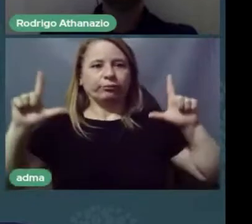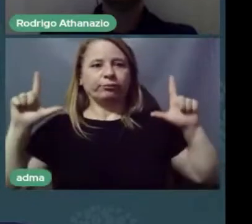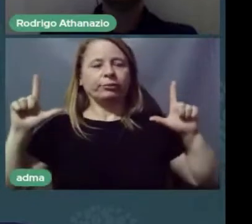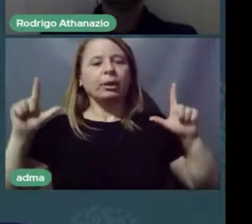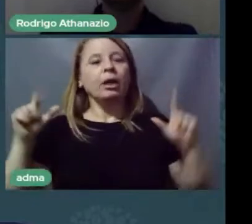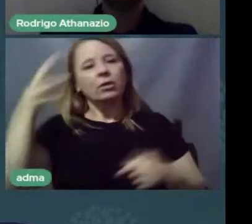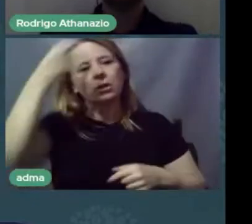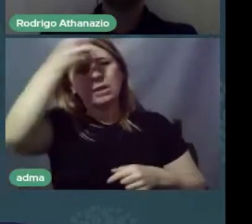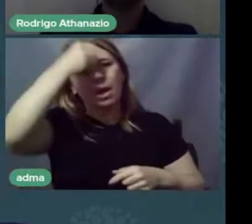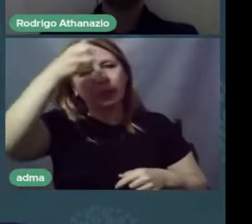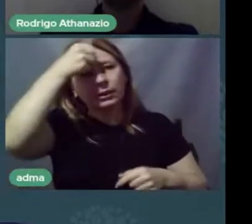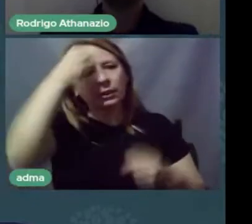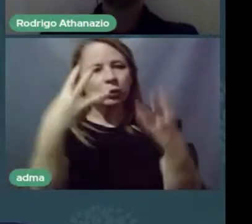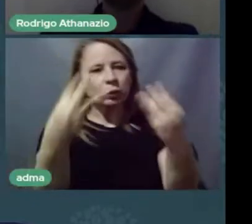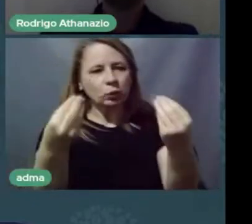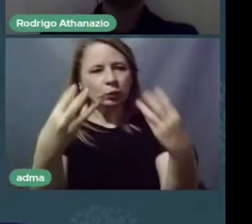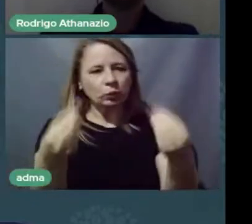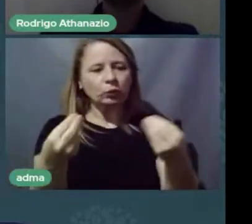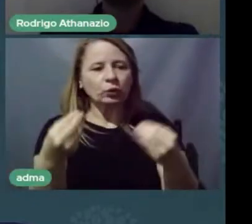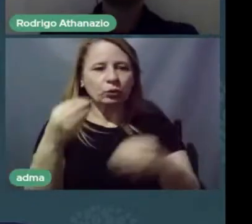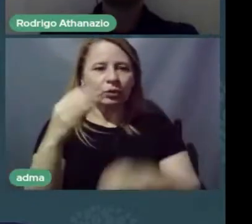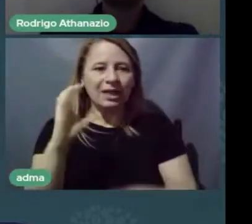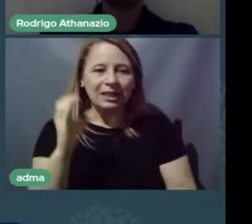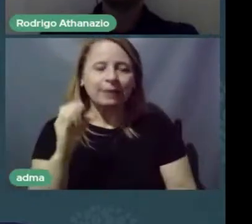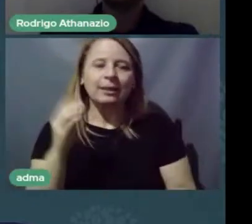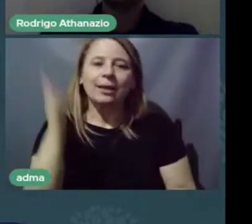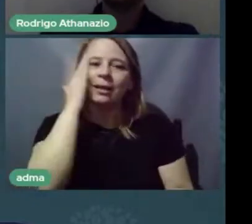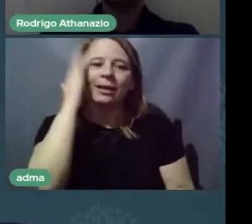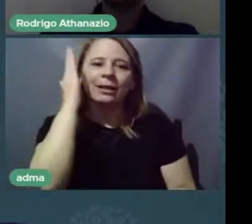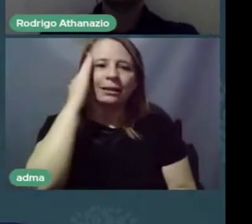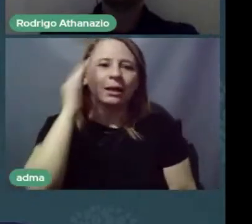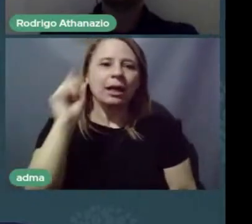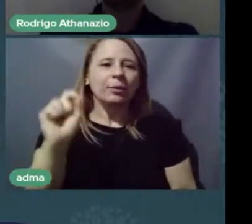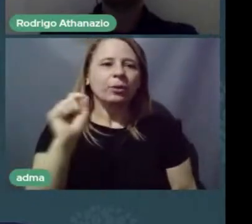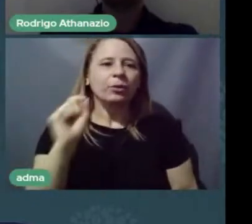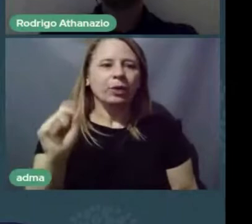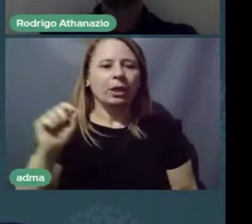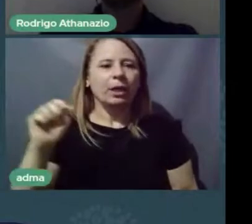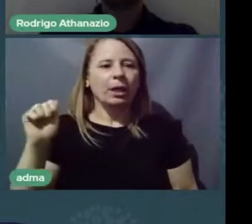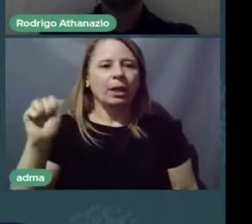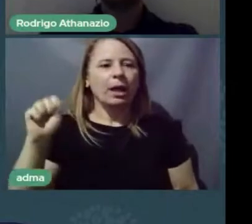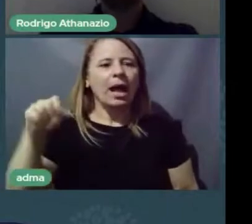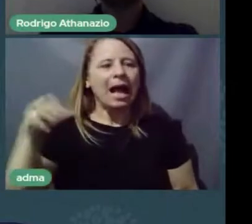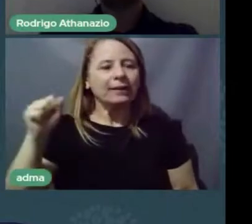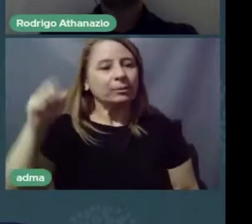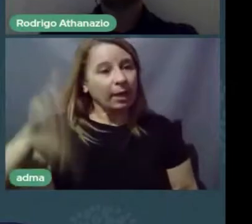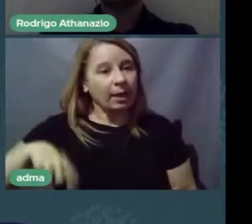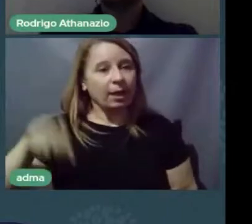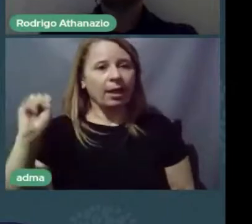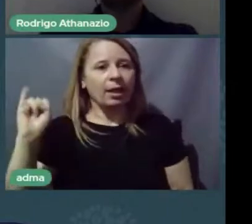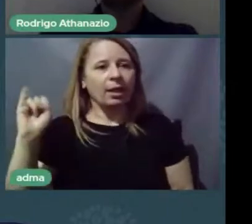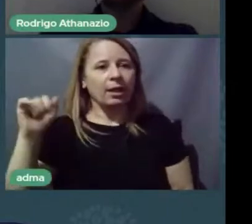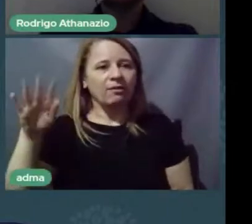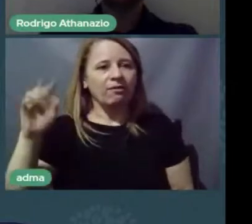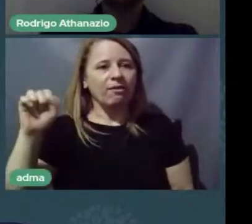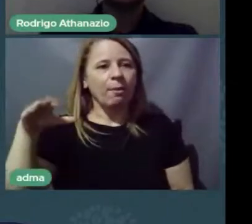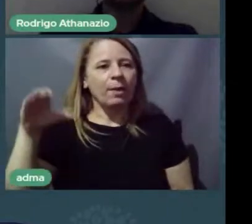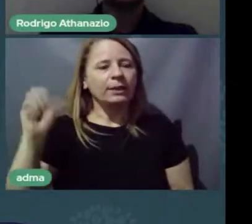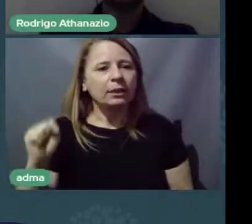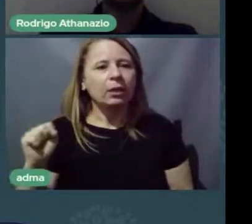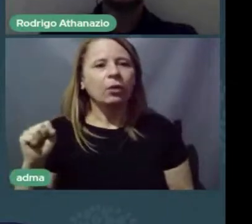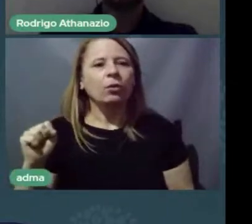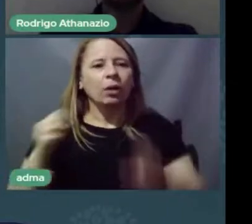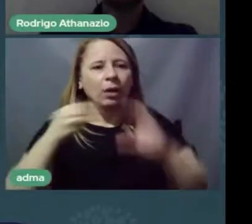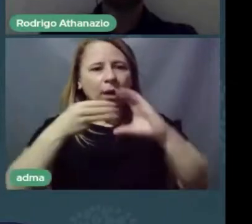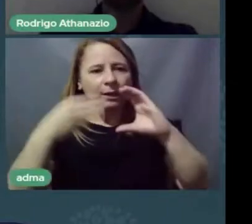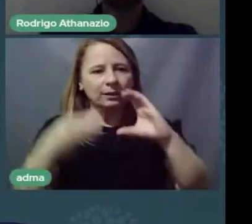ao longo dos anos em relação a isso. Então, a gente sabe que a asma é um processo inflamatório, o eosinófilo é um tipo de célula que está muito